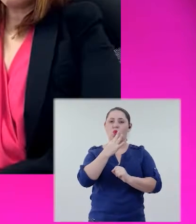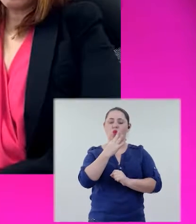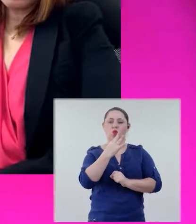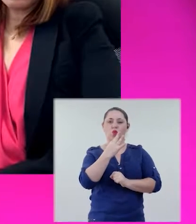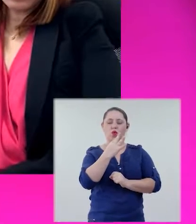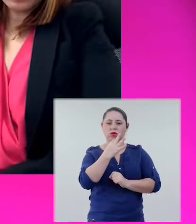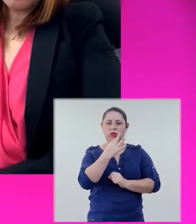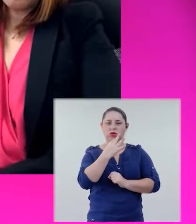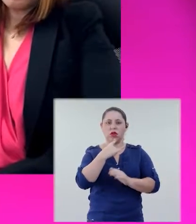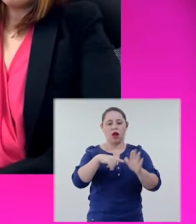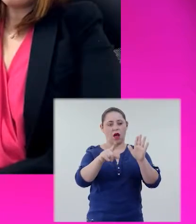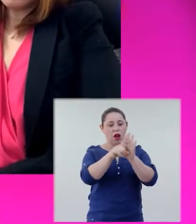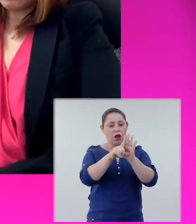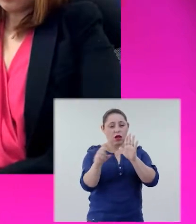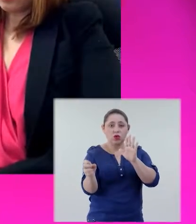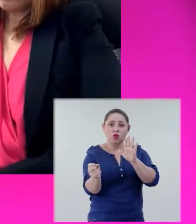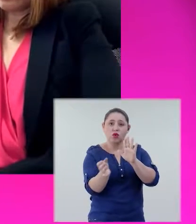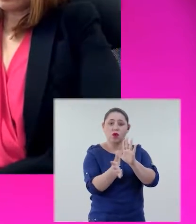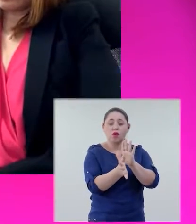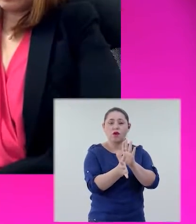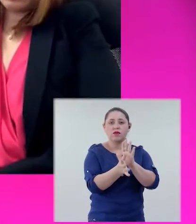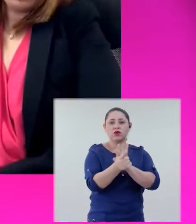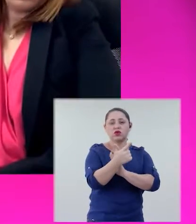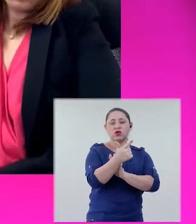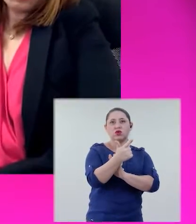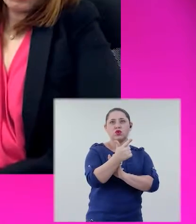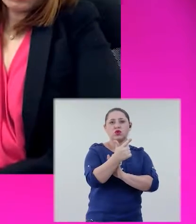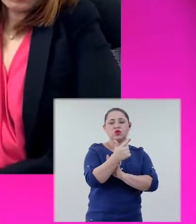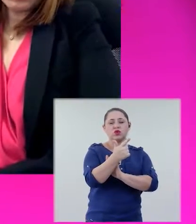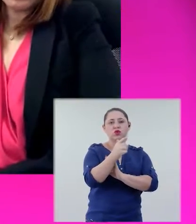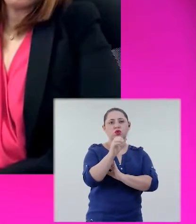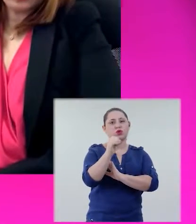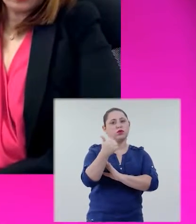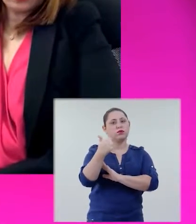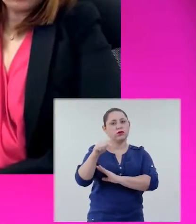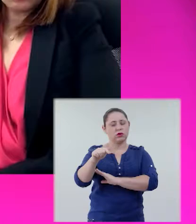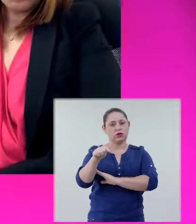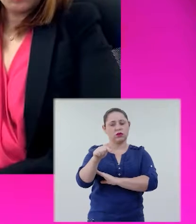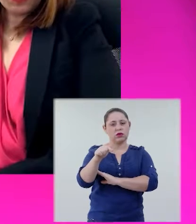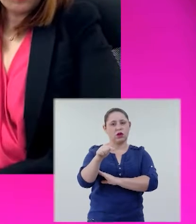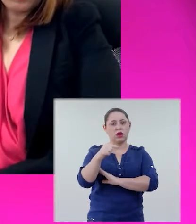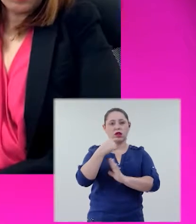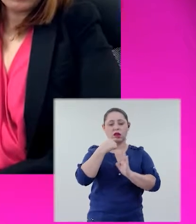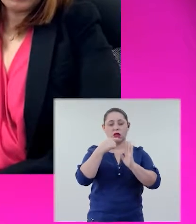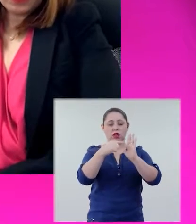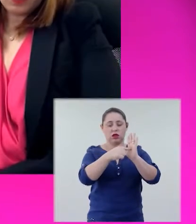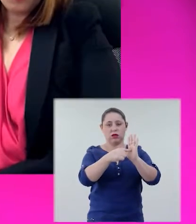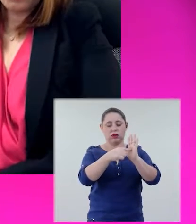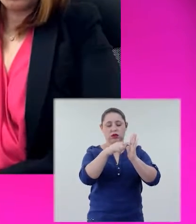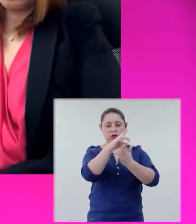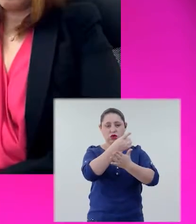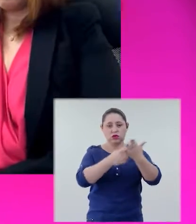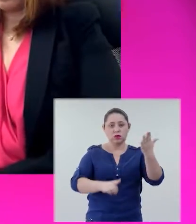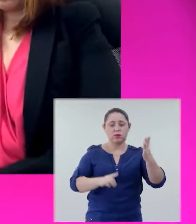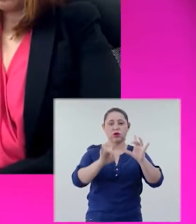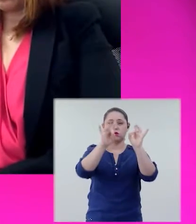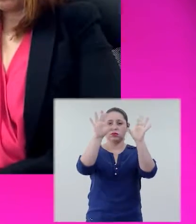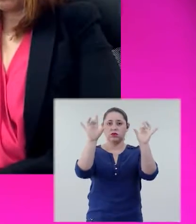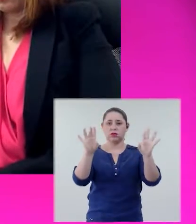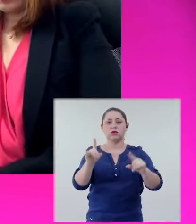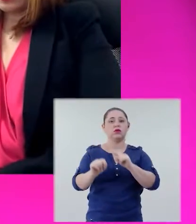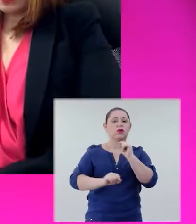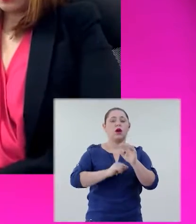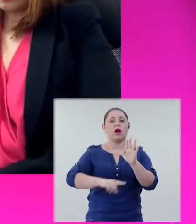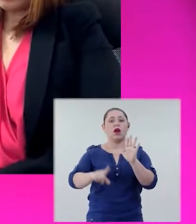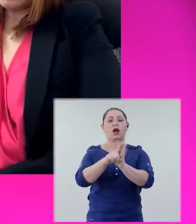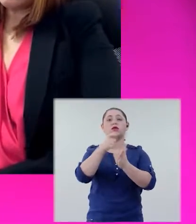a gente conhecer essa lei nova que de 2017, que é a lei do depoimento especial, como a Doêmia